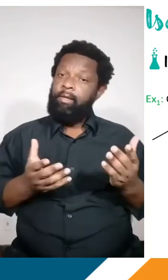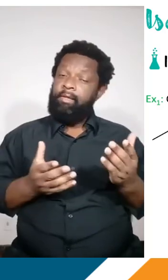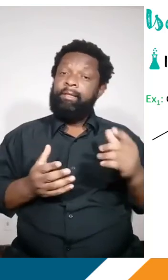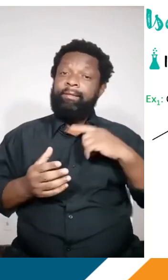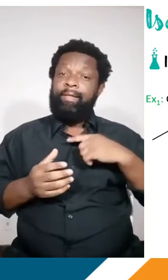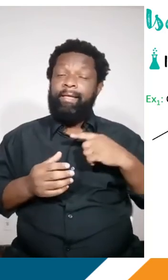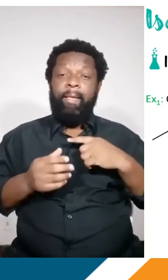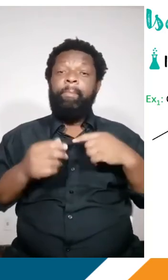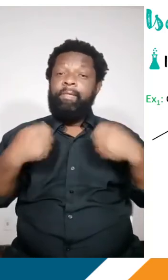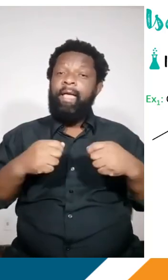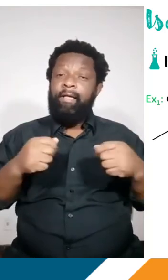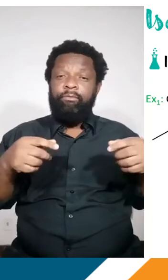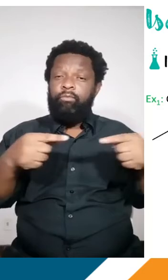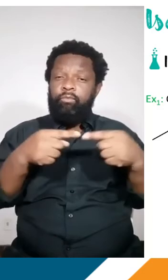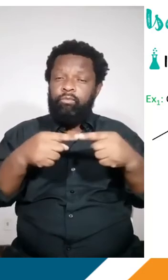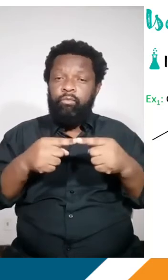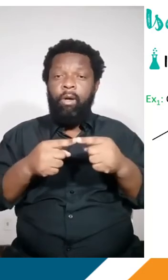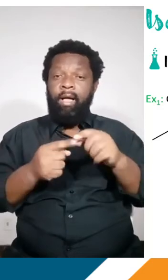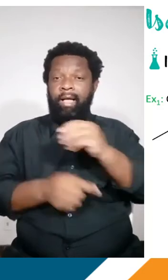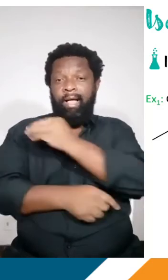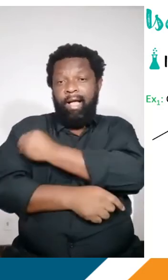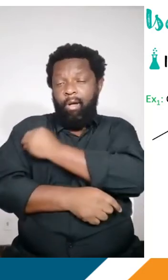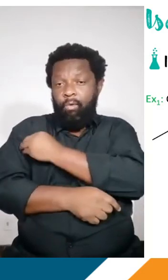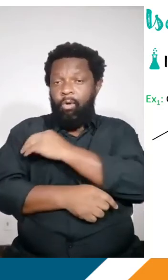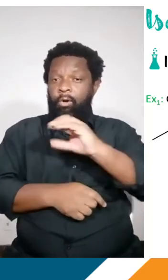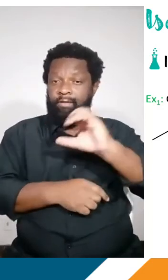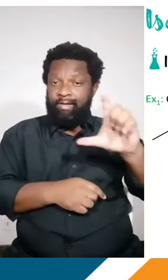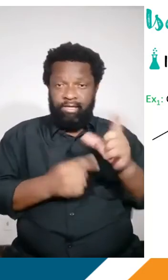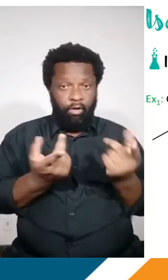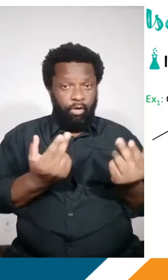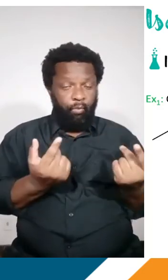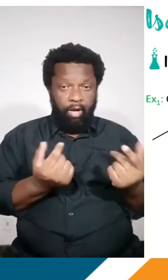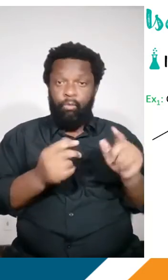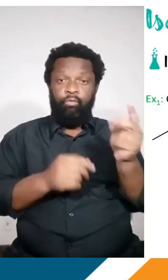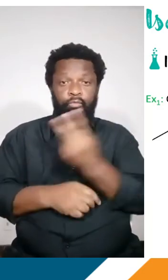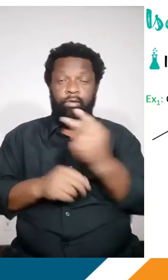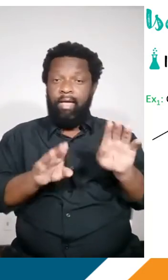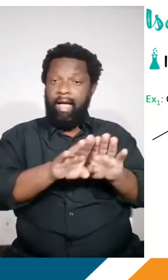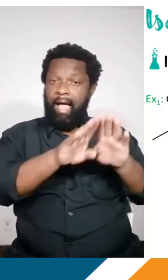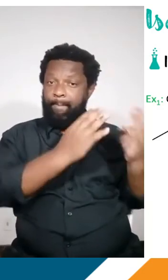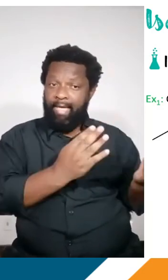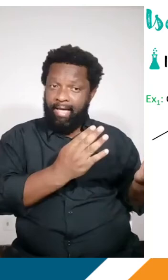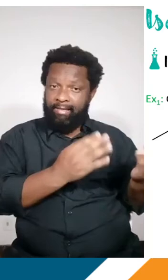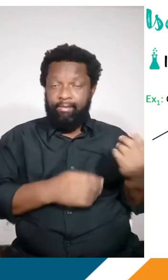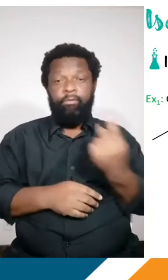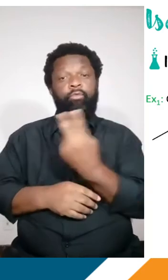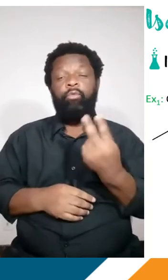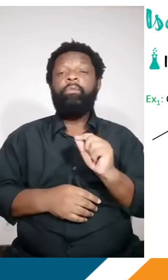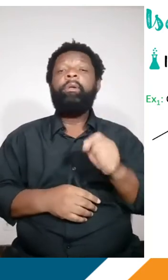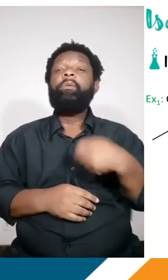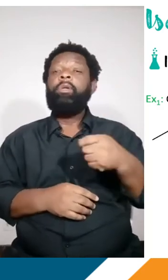Então, eles pertencem à mesma função álcool, tem a mesma classificação de cadeia, cadeia aberta, cadeia